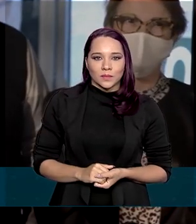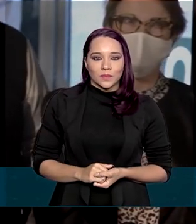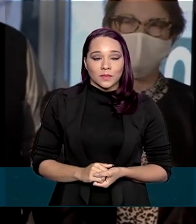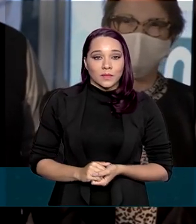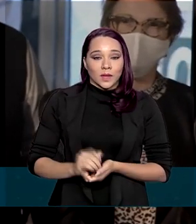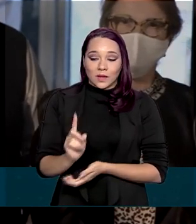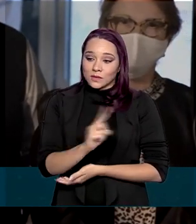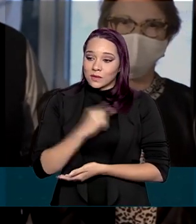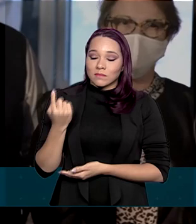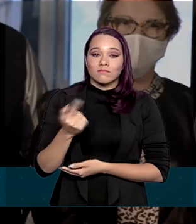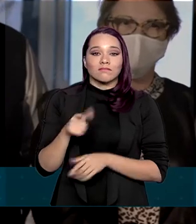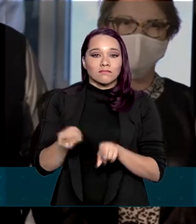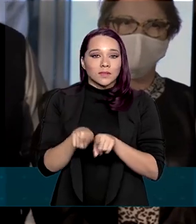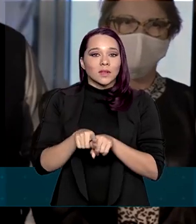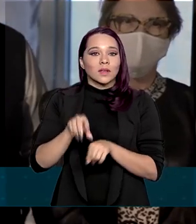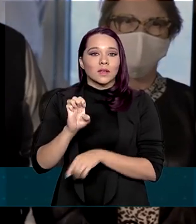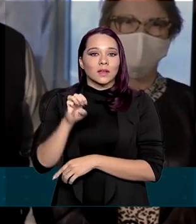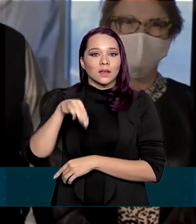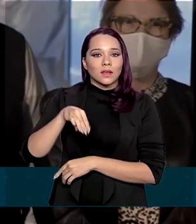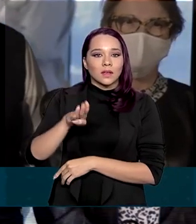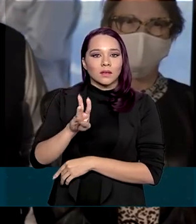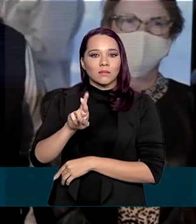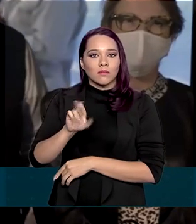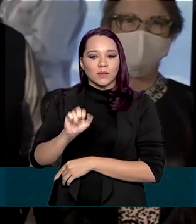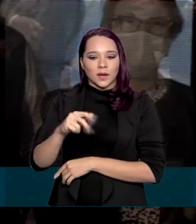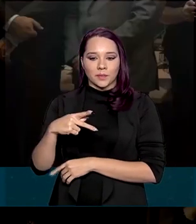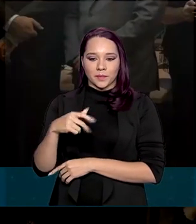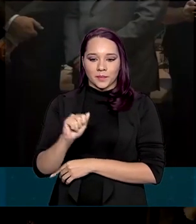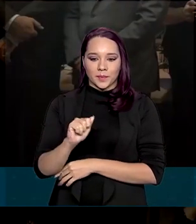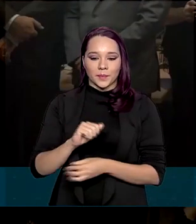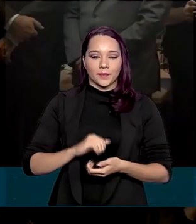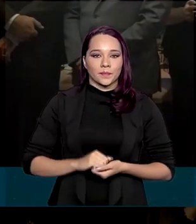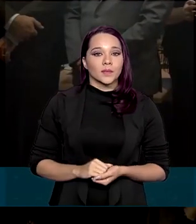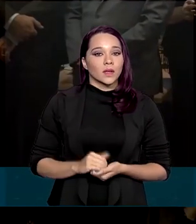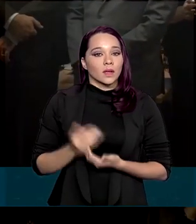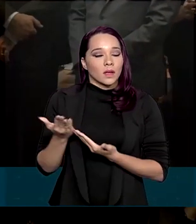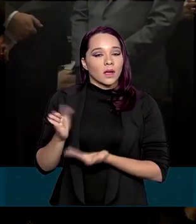Nós temos a Embrapa. A Embrapa,